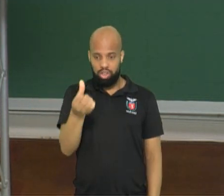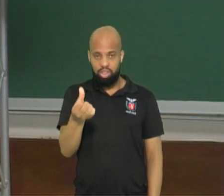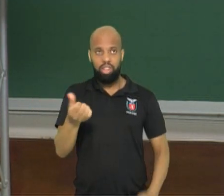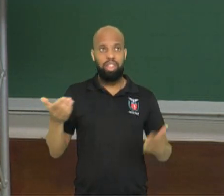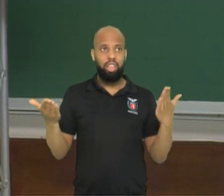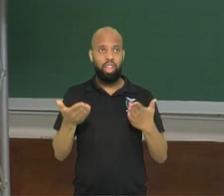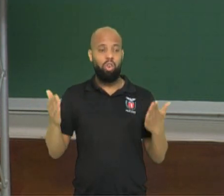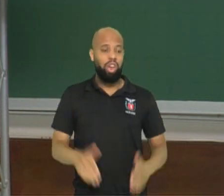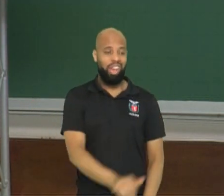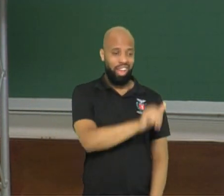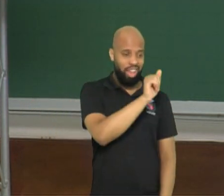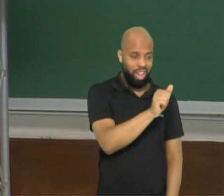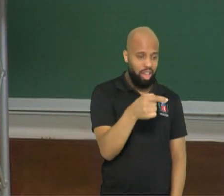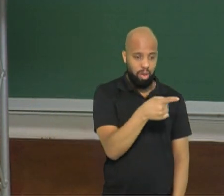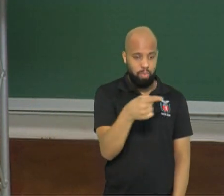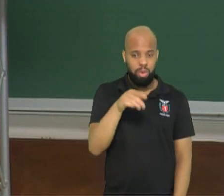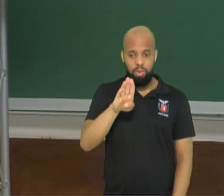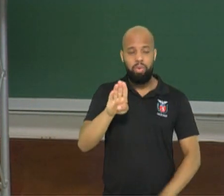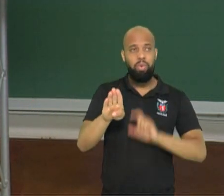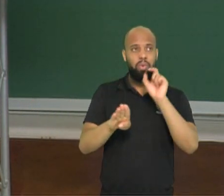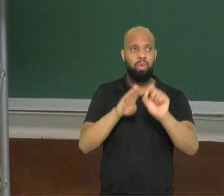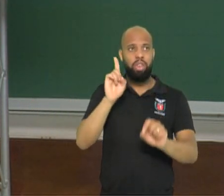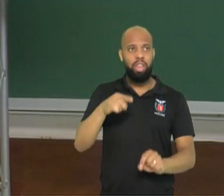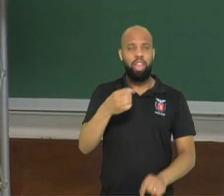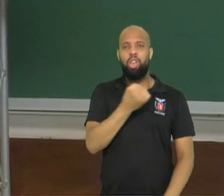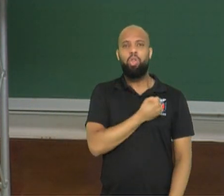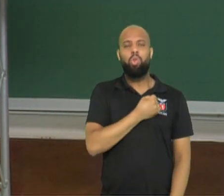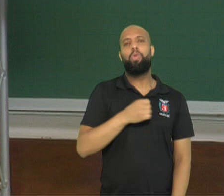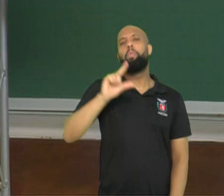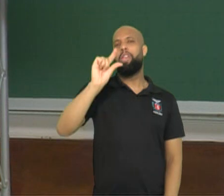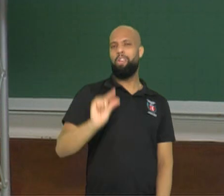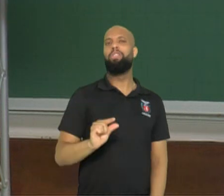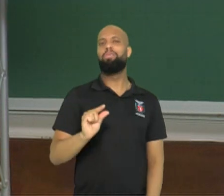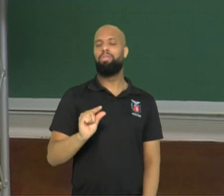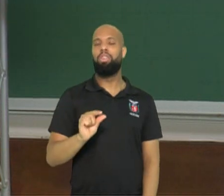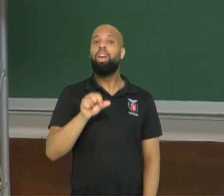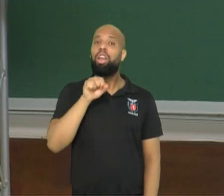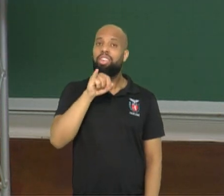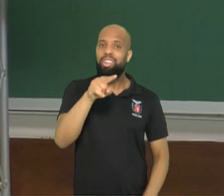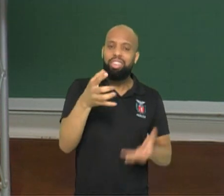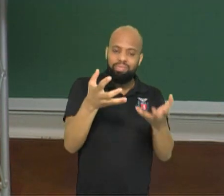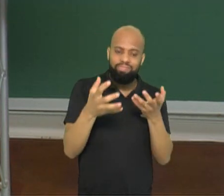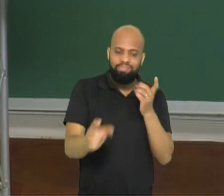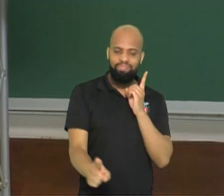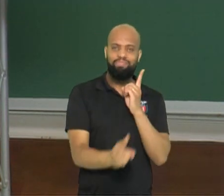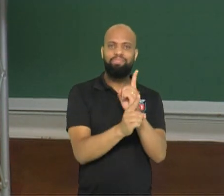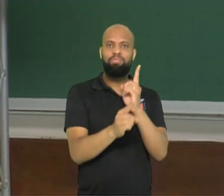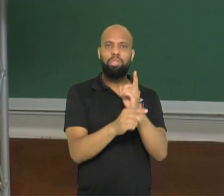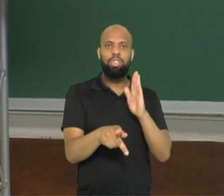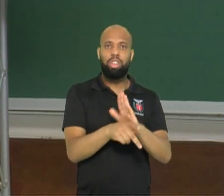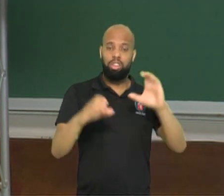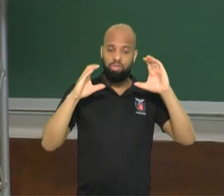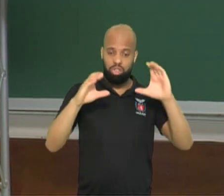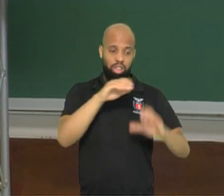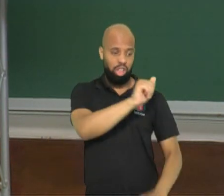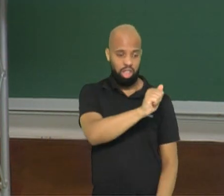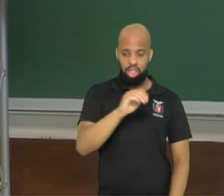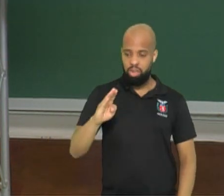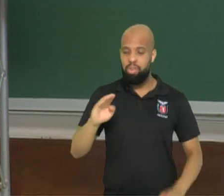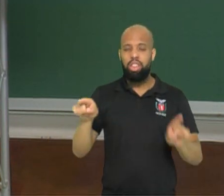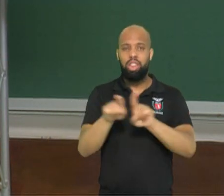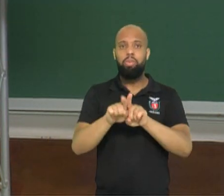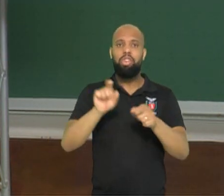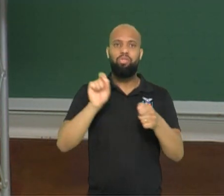diferença A menos B vai ser a esse menor valor. Então, sempre para achar na minha função A e B, eu vou